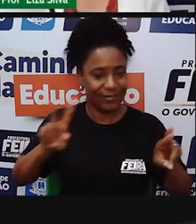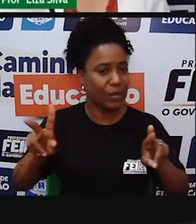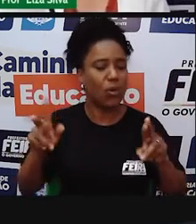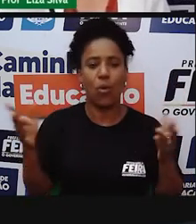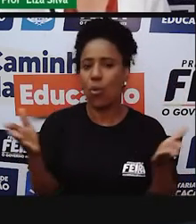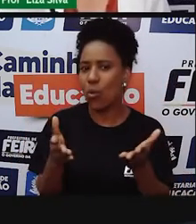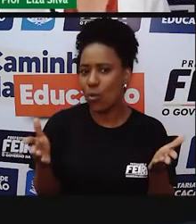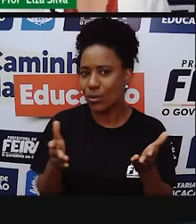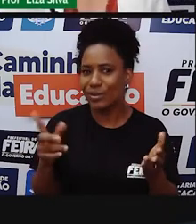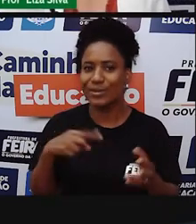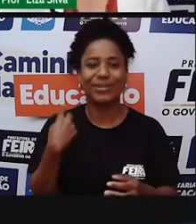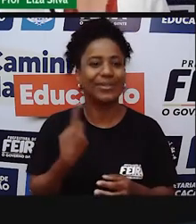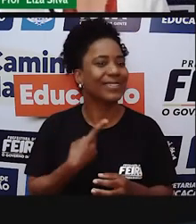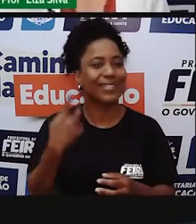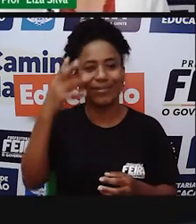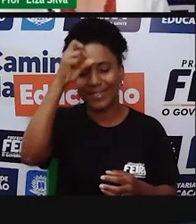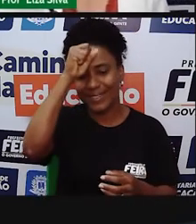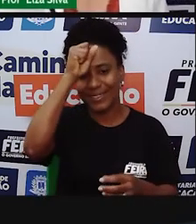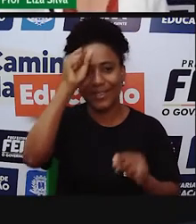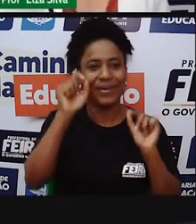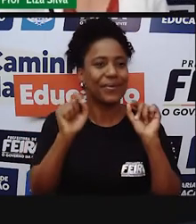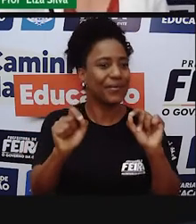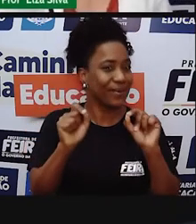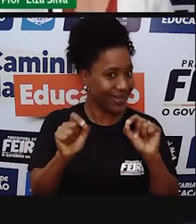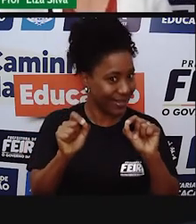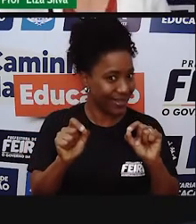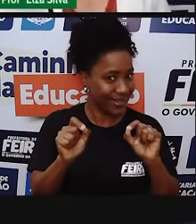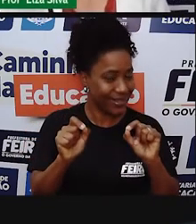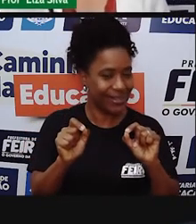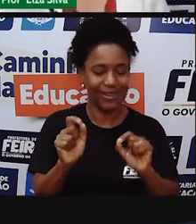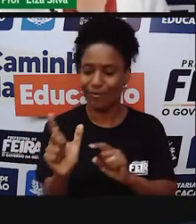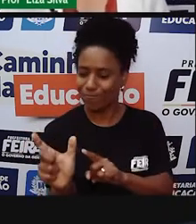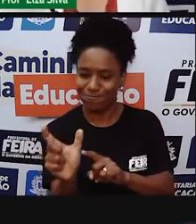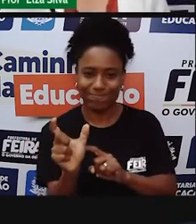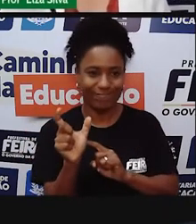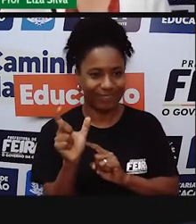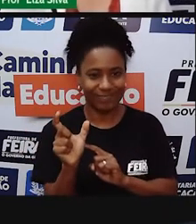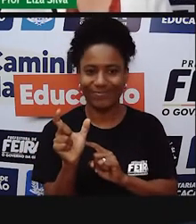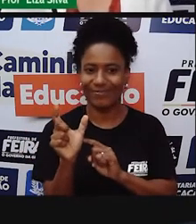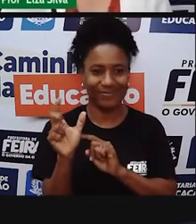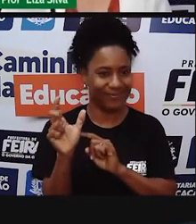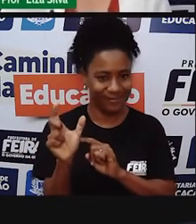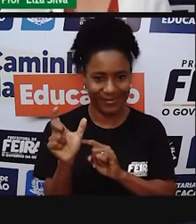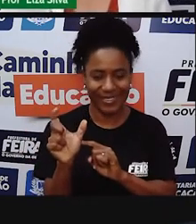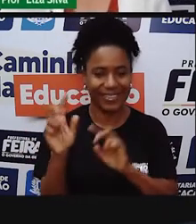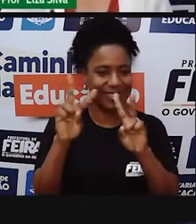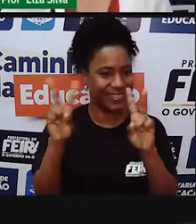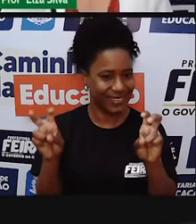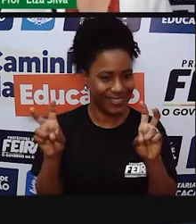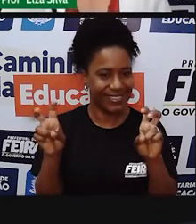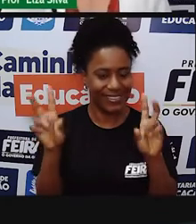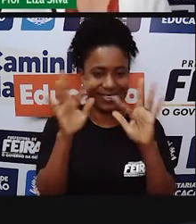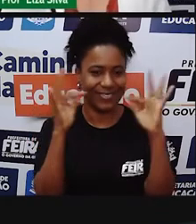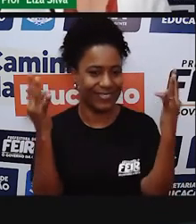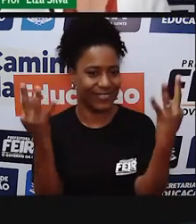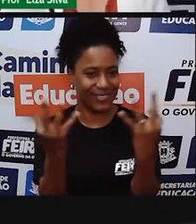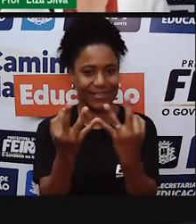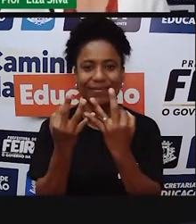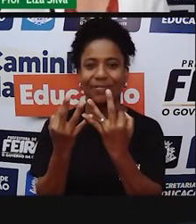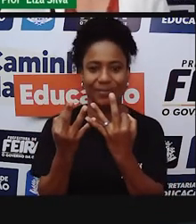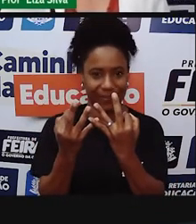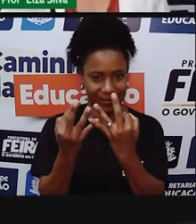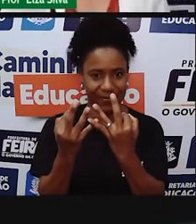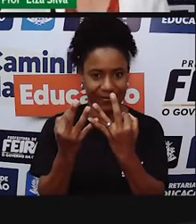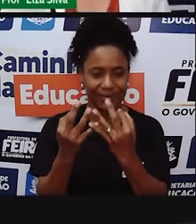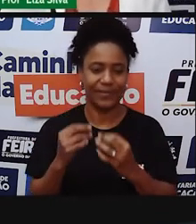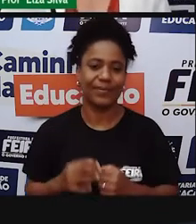hoje, vamos então ampliar o nosso vocabulário sobre o tema para construirmos a nossa